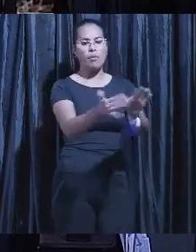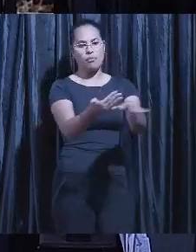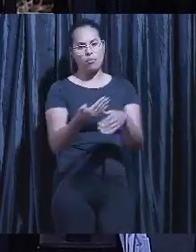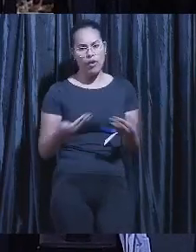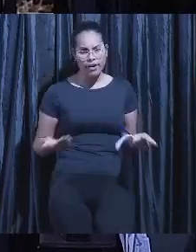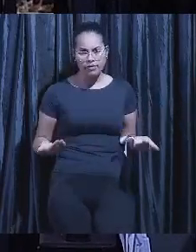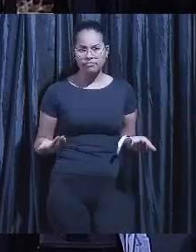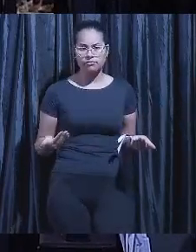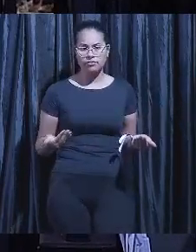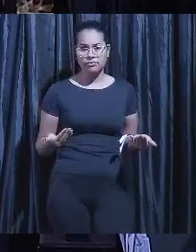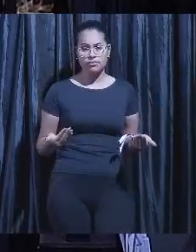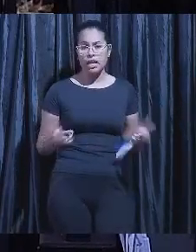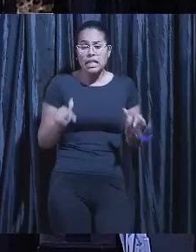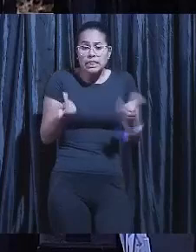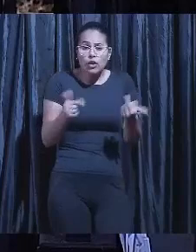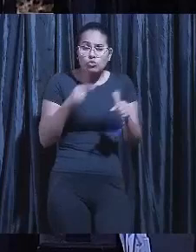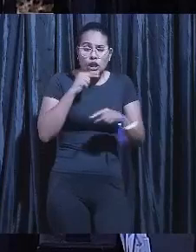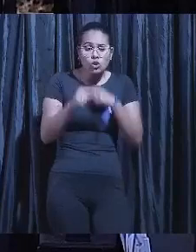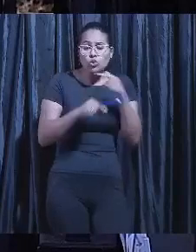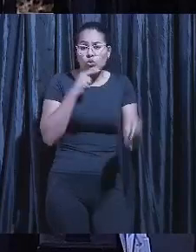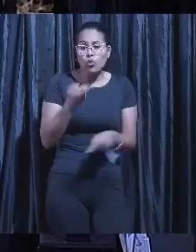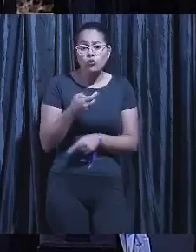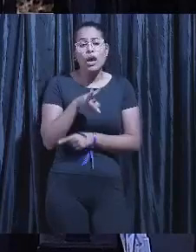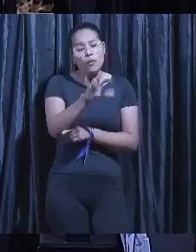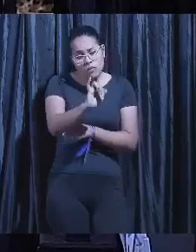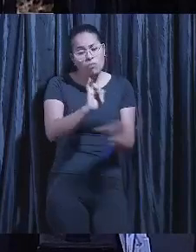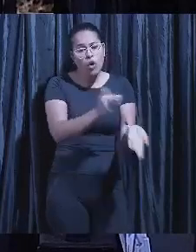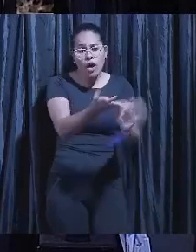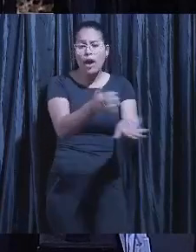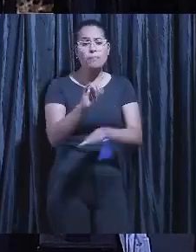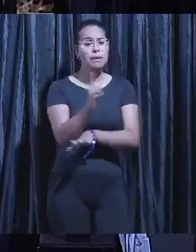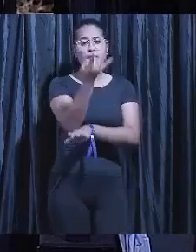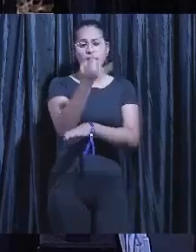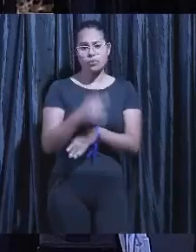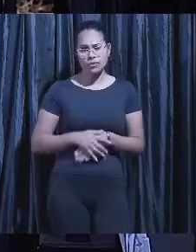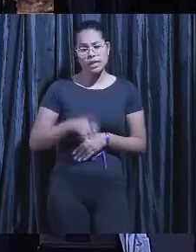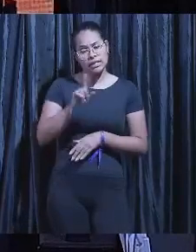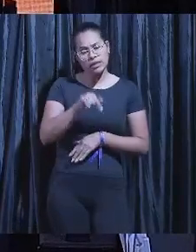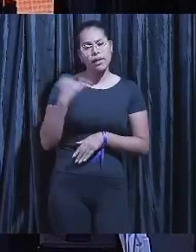é fundamental a gente pensar a partir desse processo.